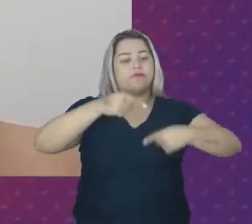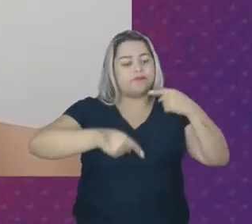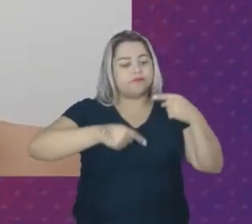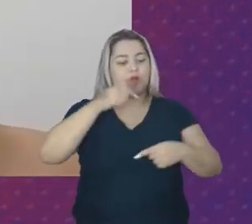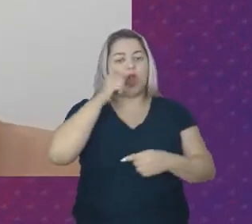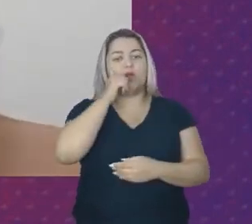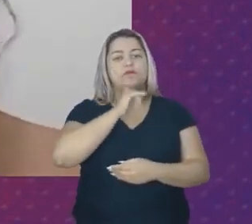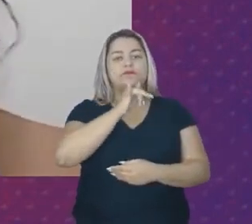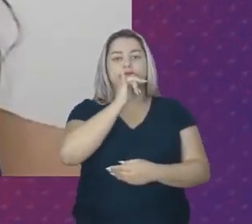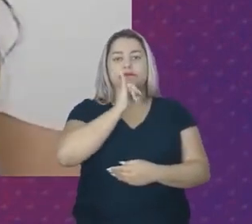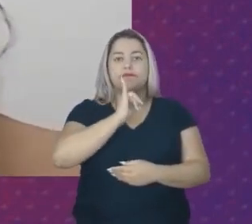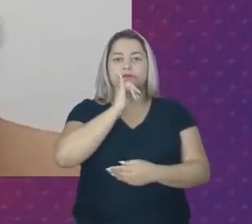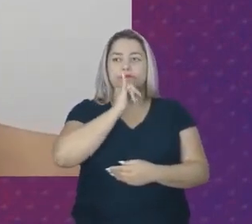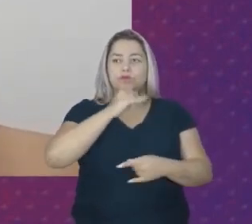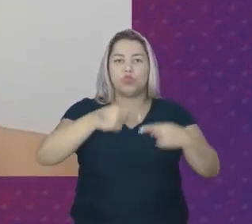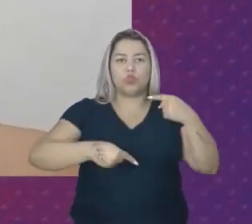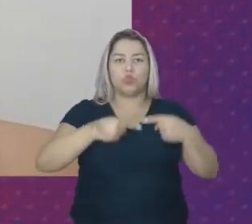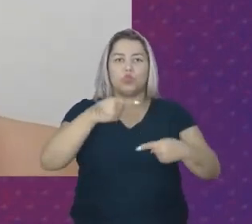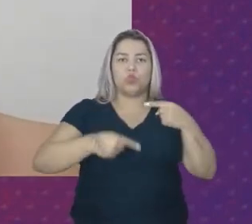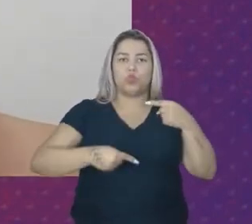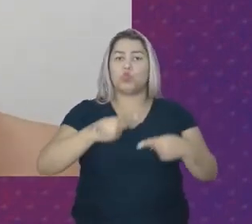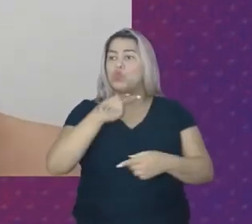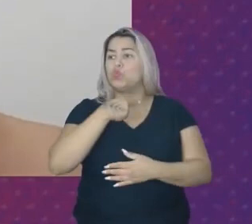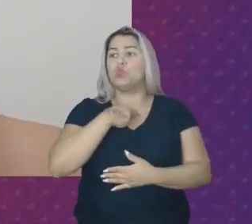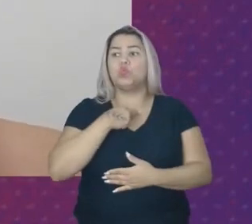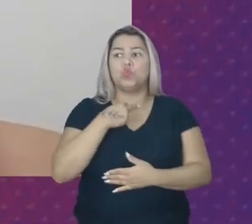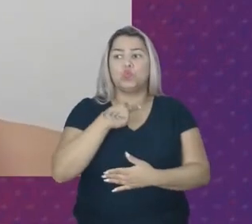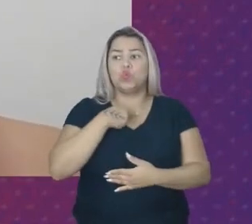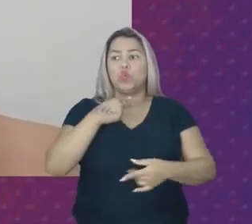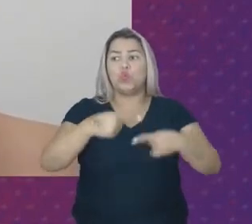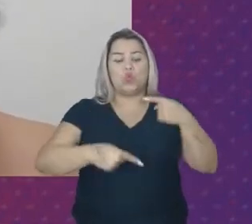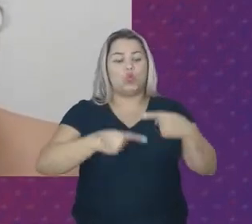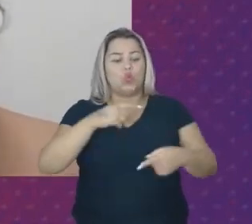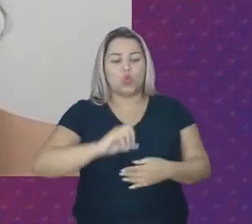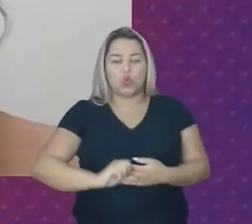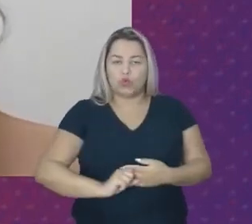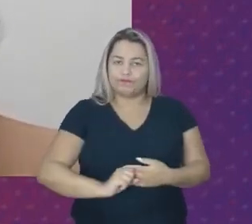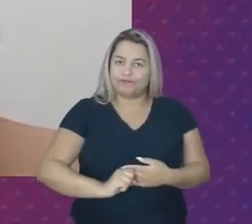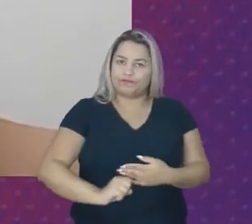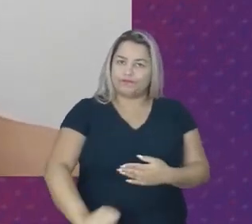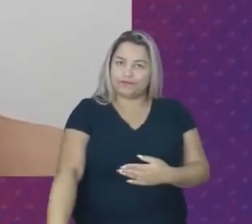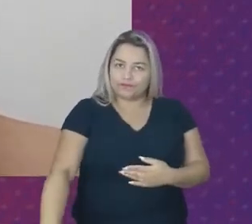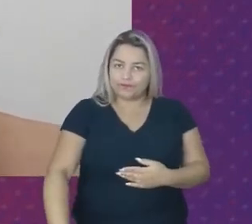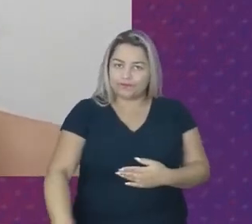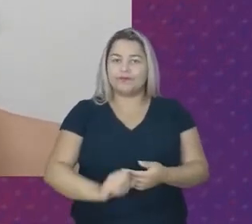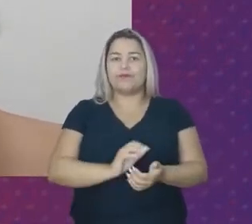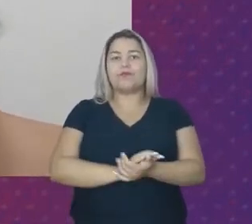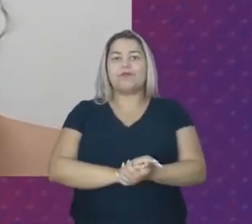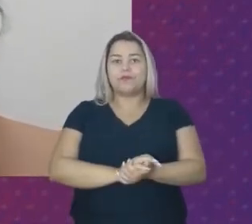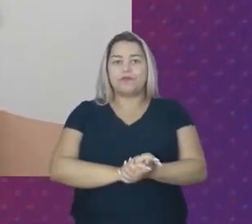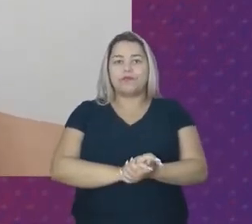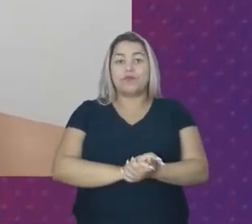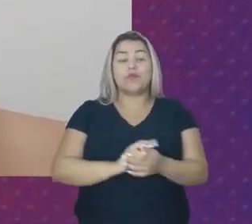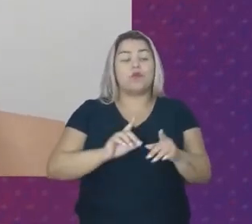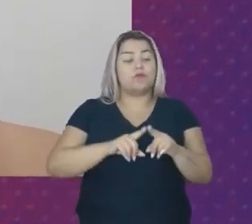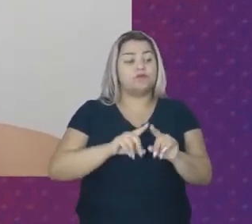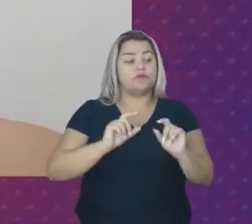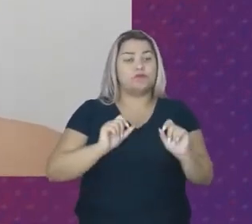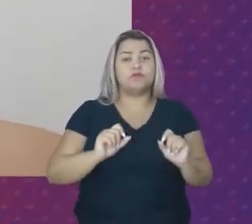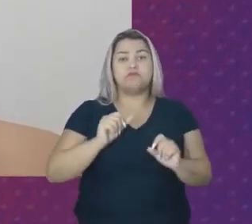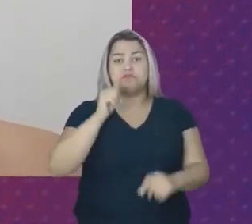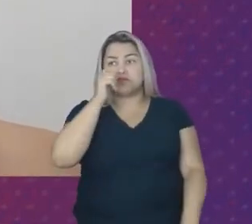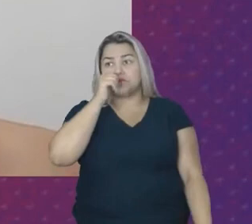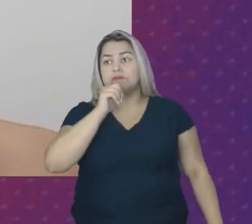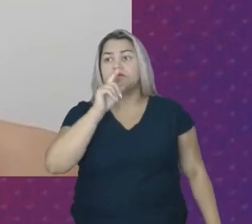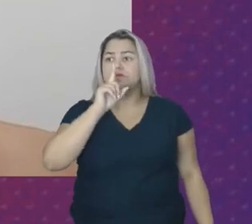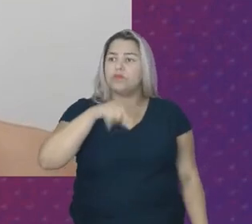por exemplo, que discutem o antiproibicionismo, que discutem o aborto, que discutem o desencarceramento massivo. São essas mulheres